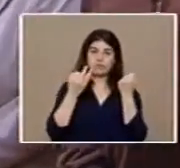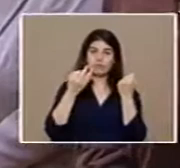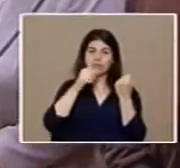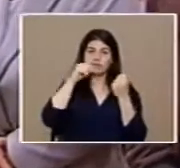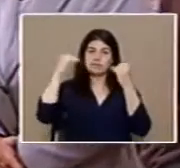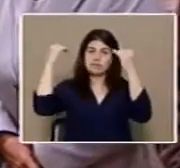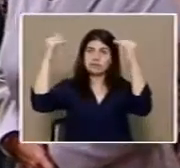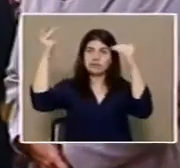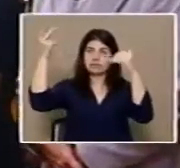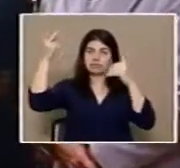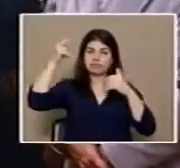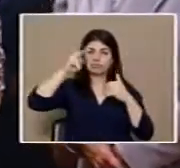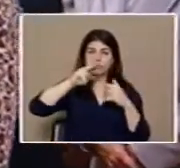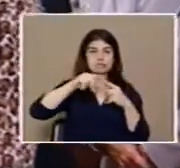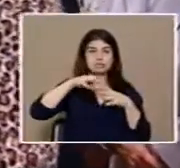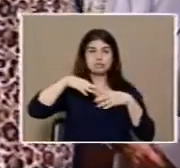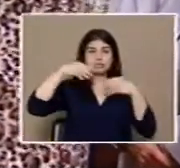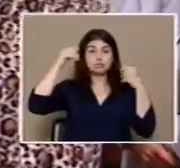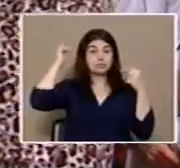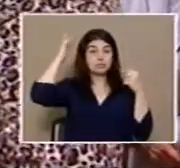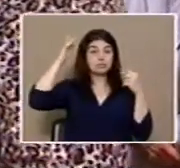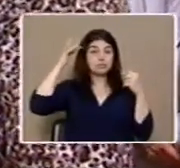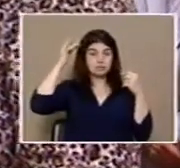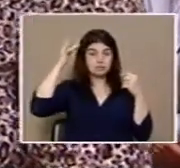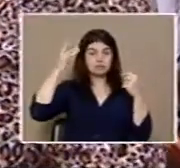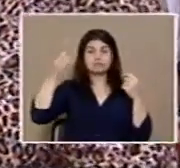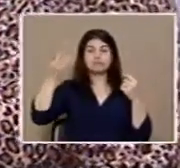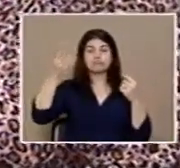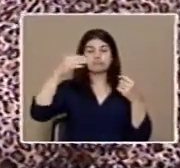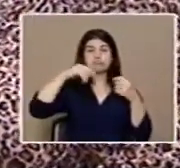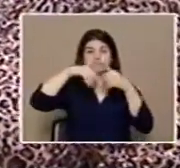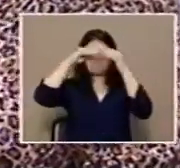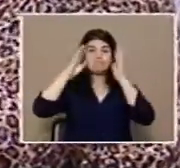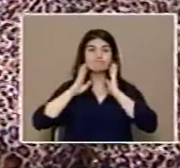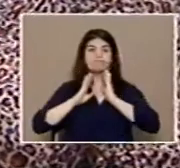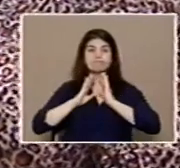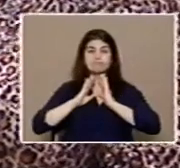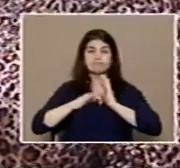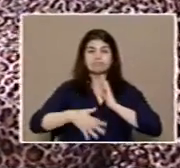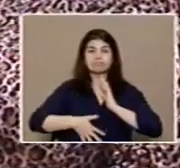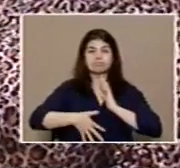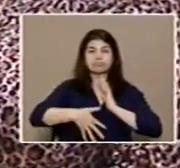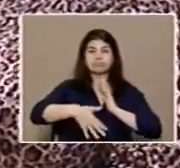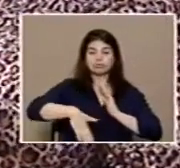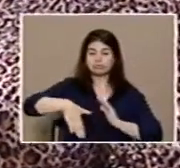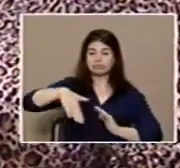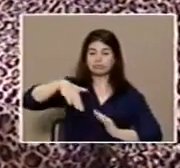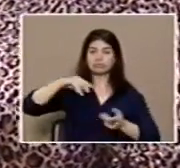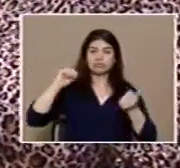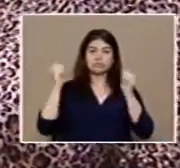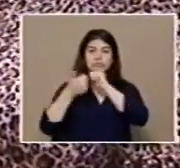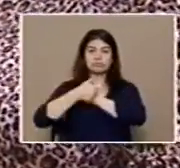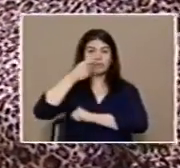e encarnou pelo Espírito Santo no seio da Virgem Maria e se fez homem também por nós foi